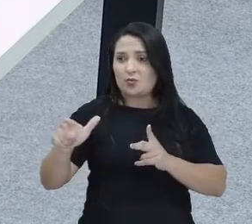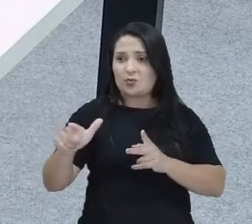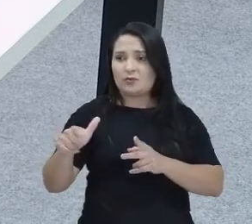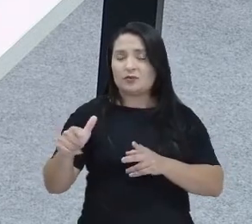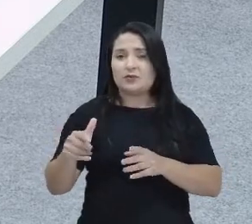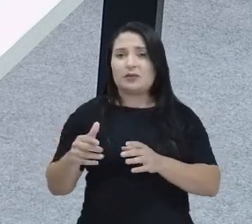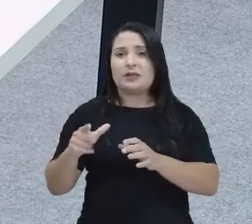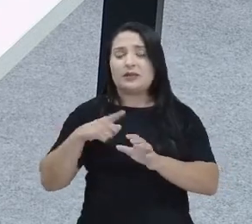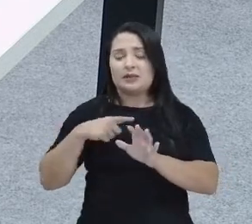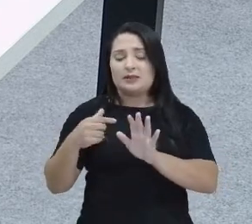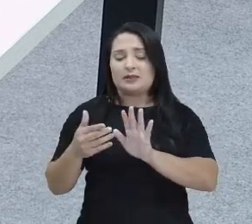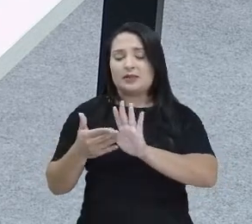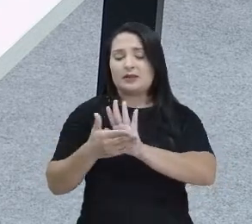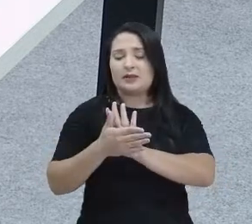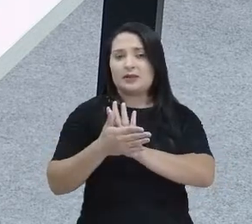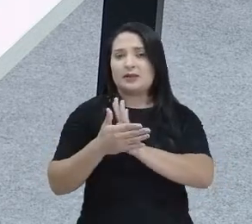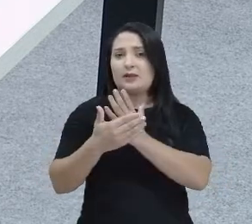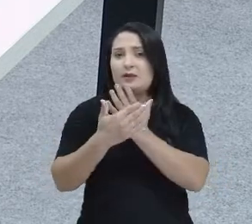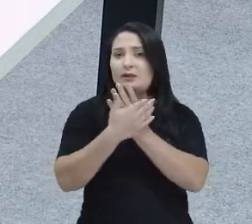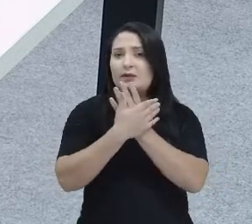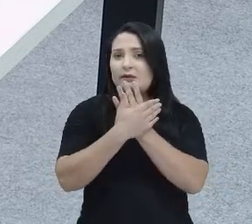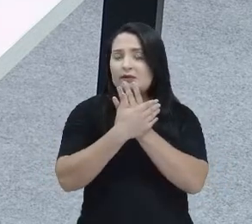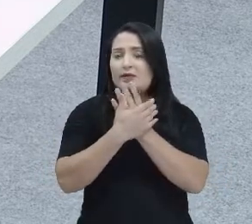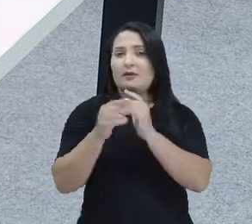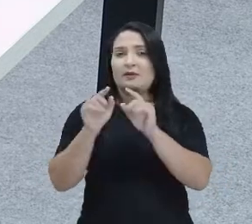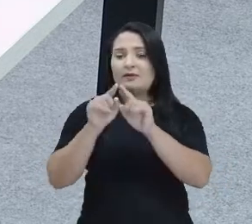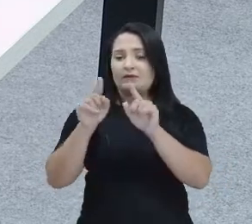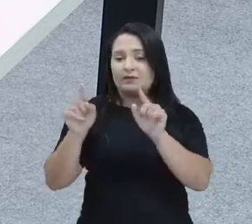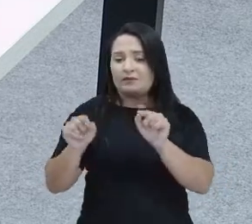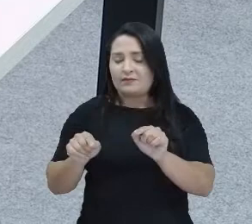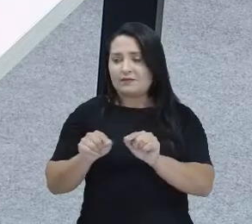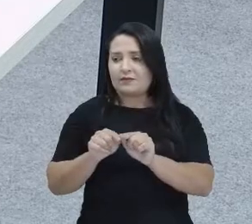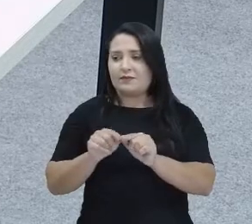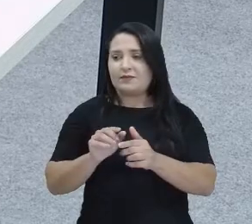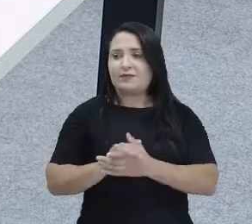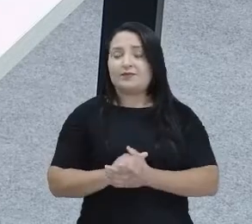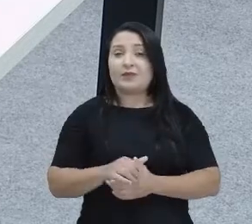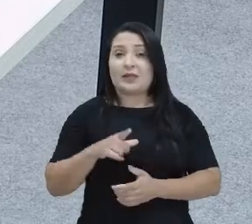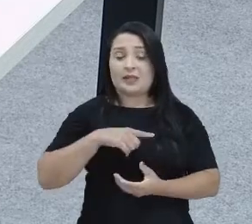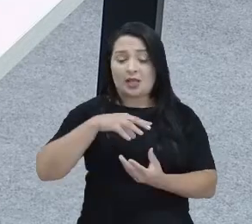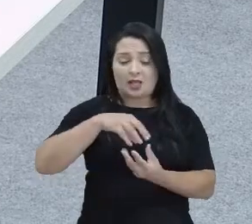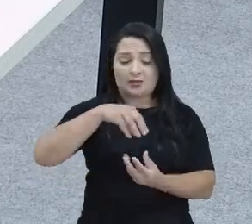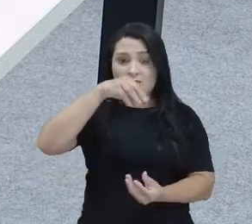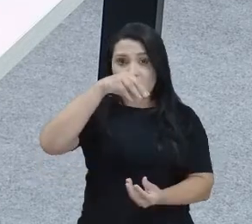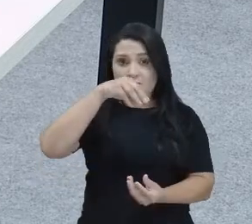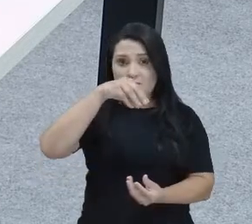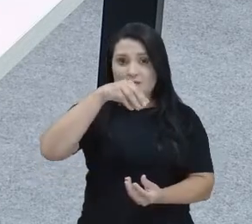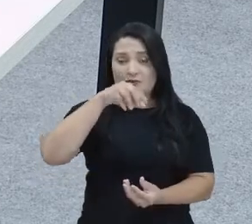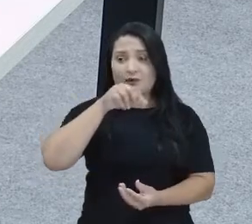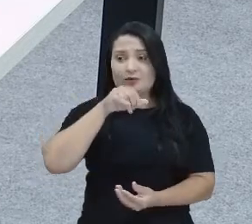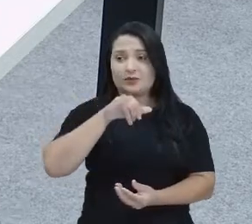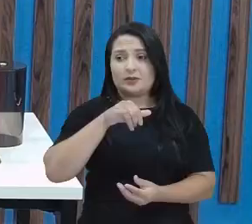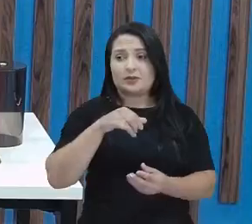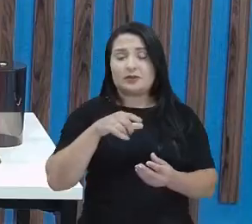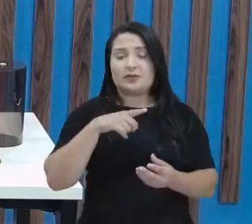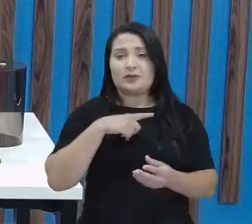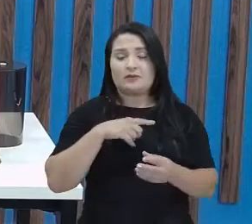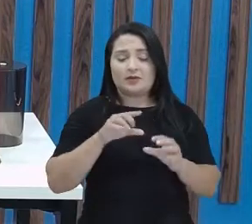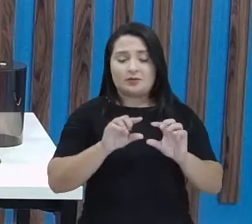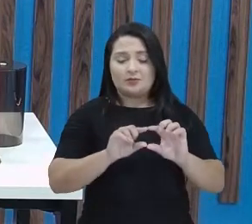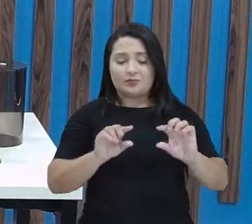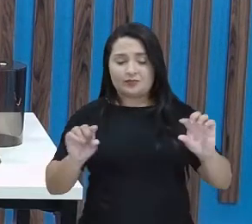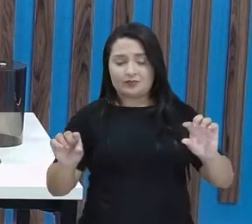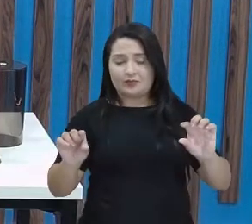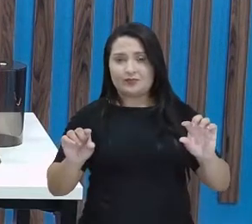tem faces retangulares. Essa outra caixinha compridinha, ó, que se eu colocar também na